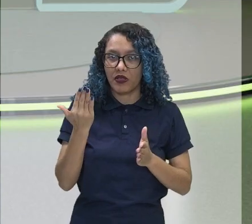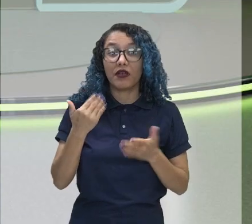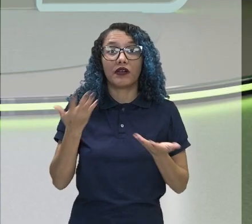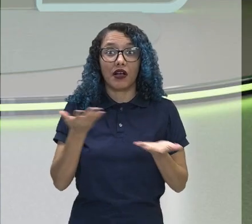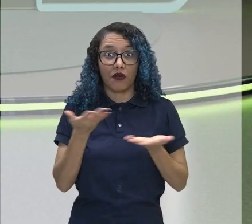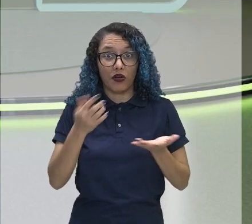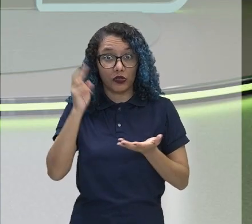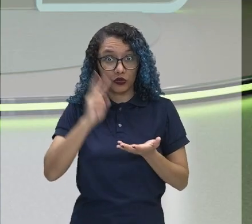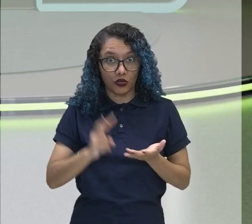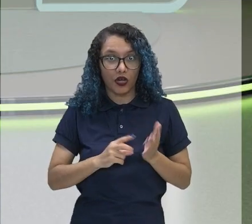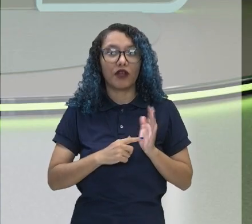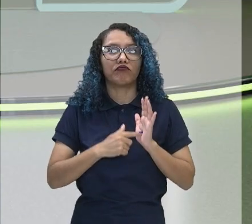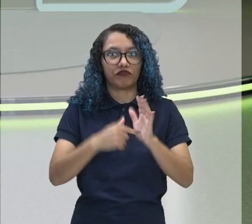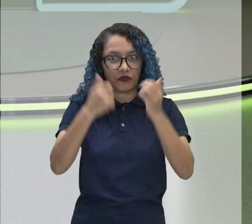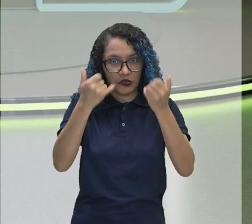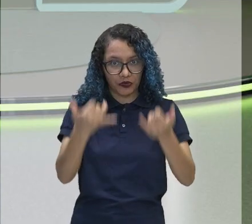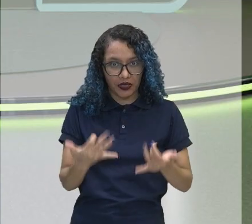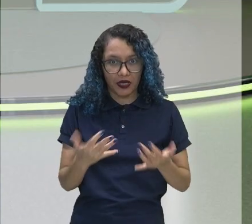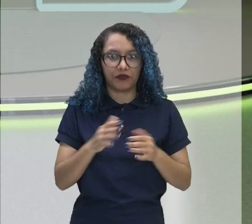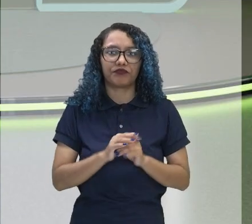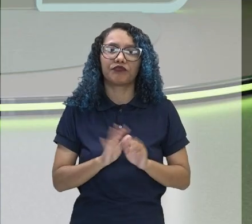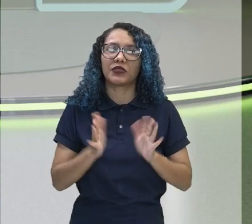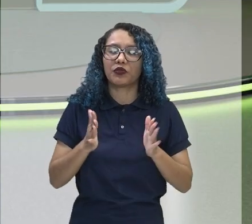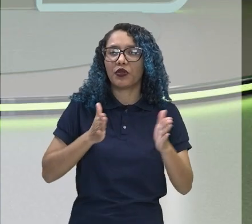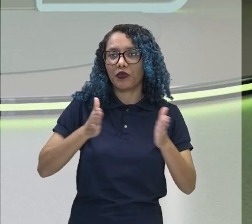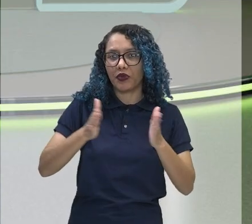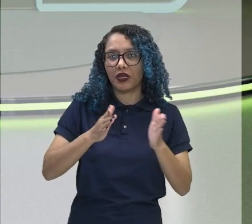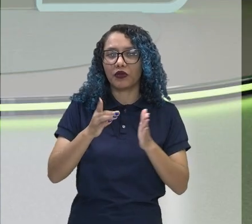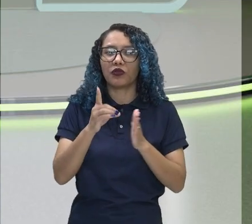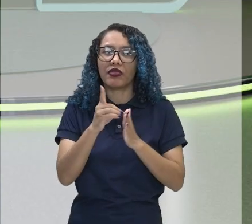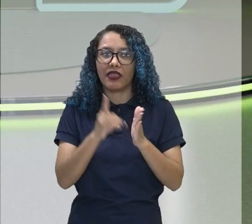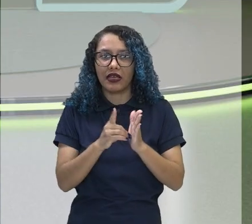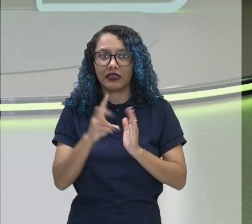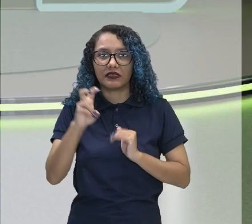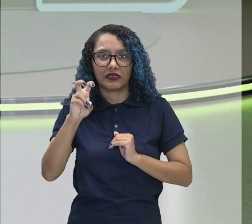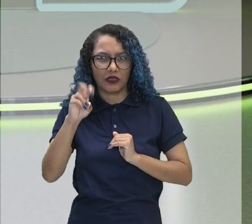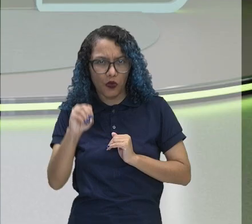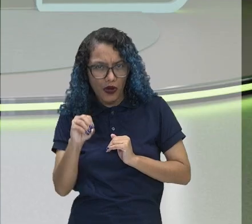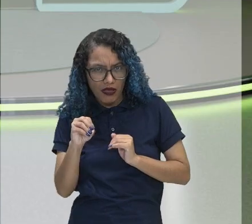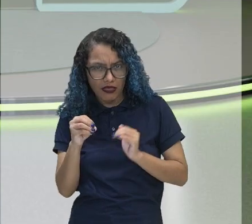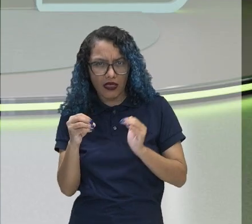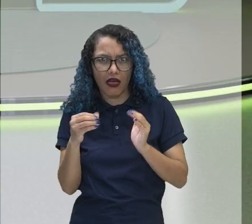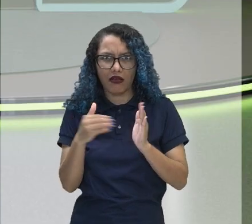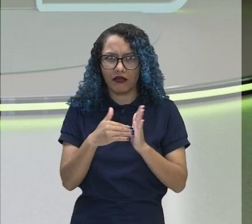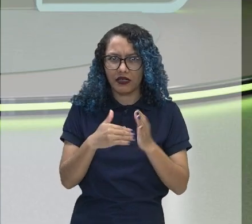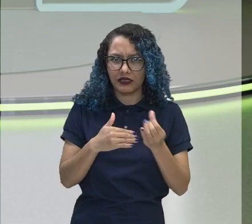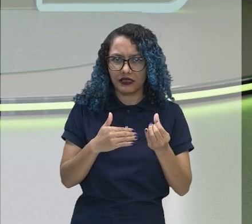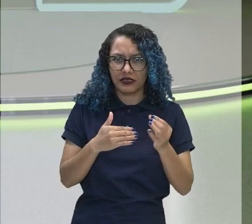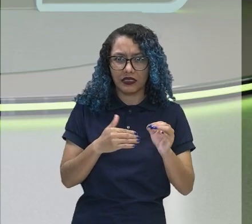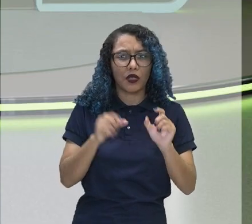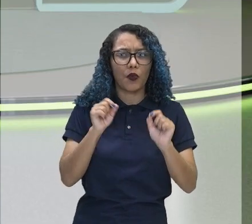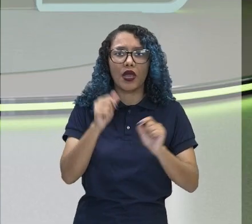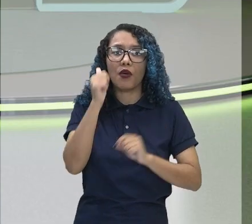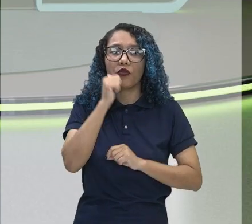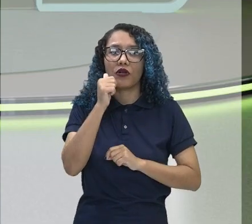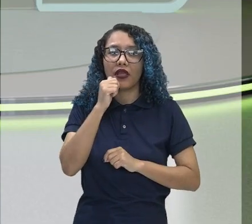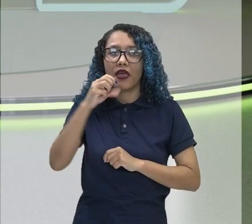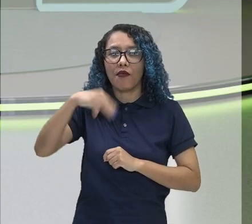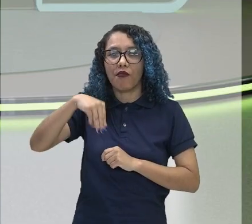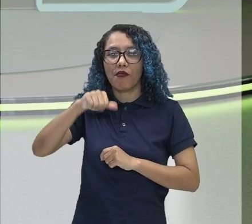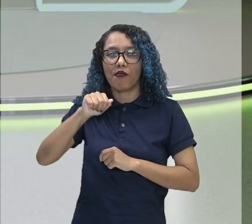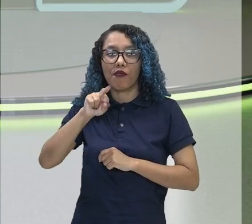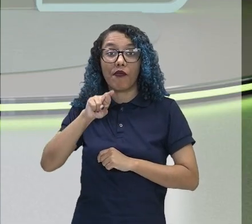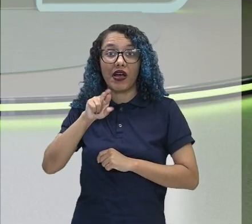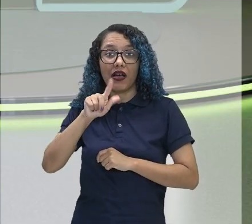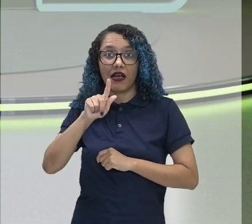vocês. Aconteceu aí entre as décadas de 50 e 60, quando a Margaret Sanger, que